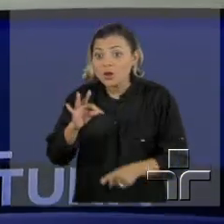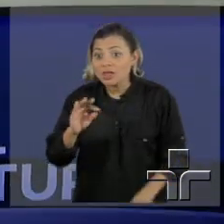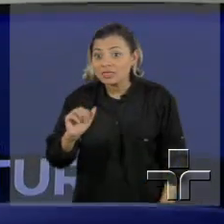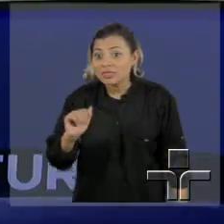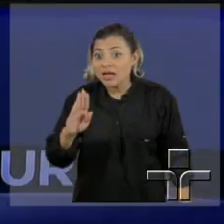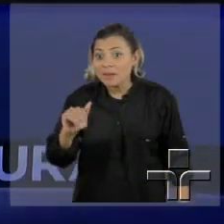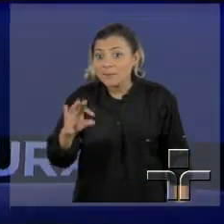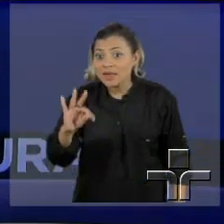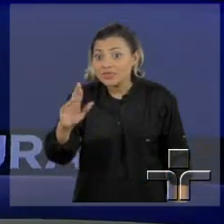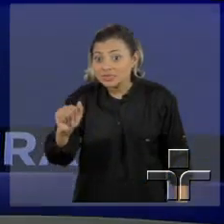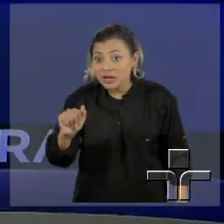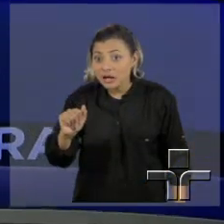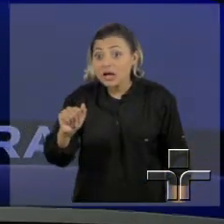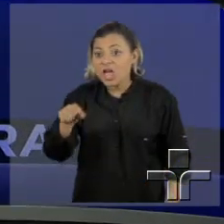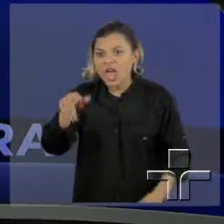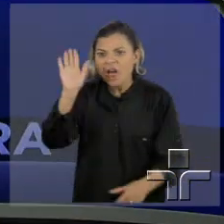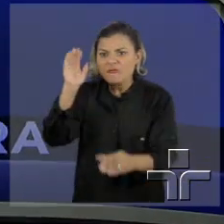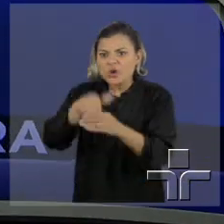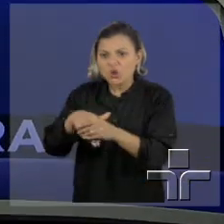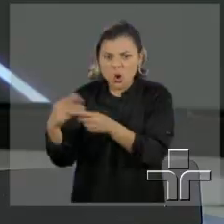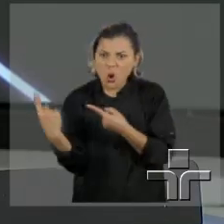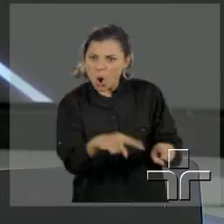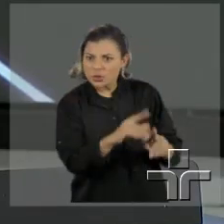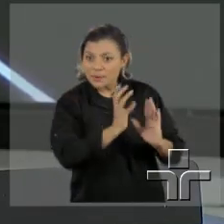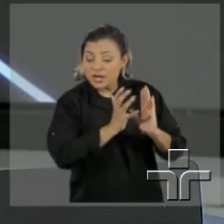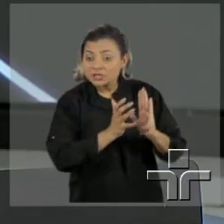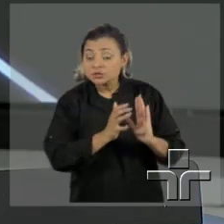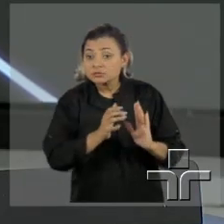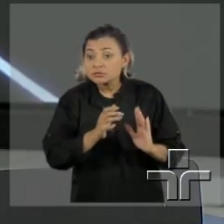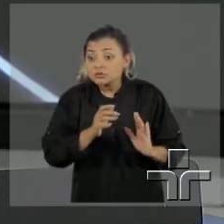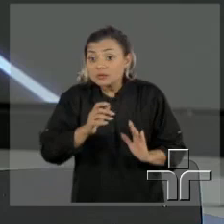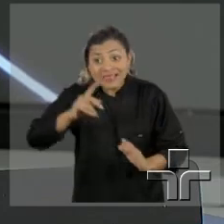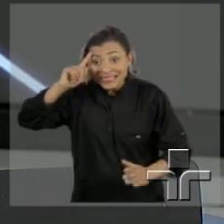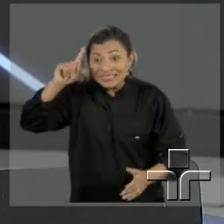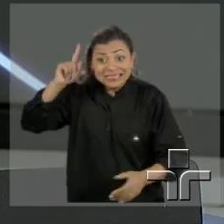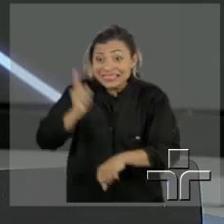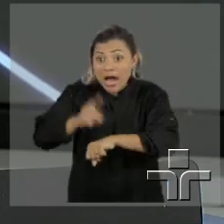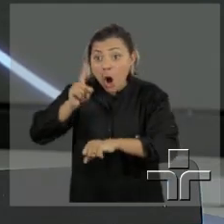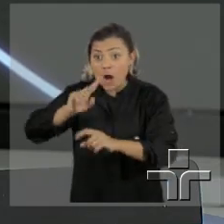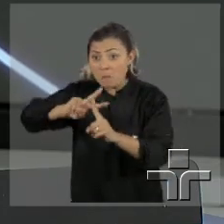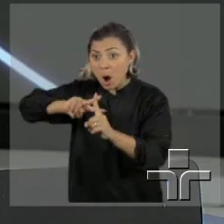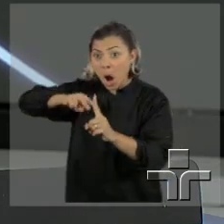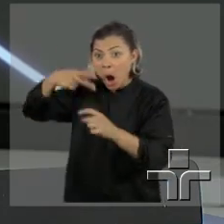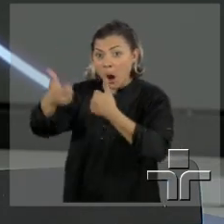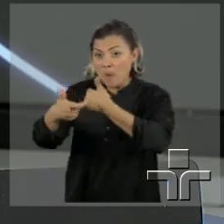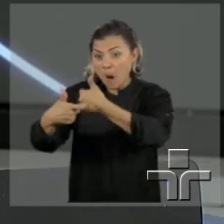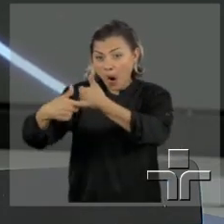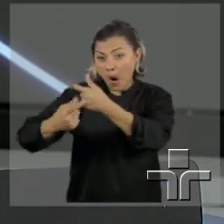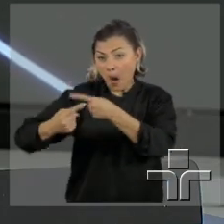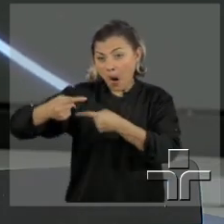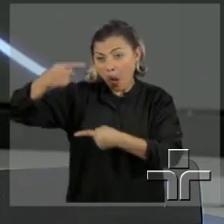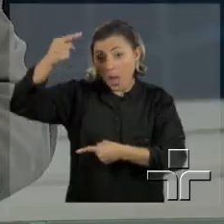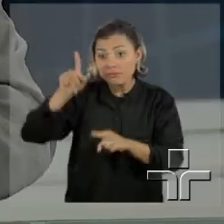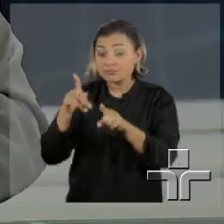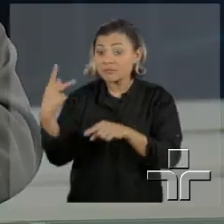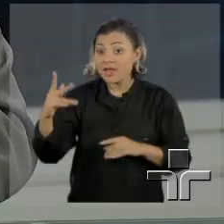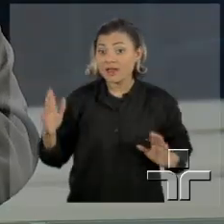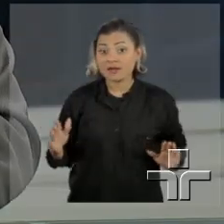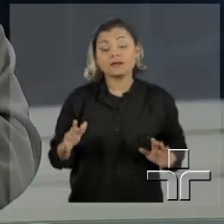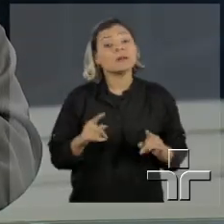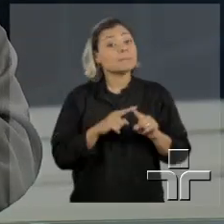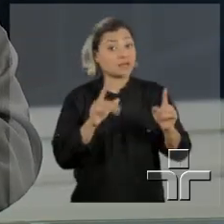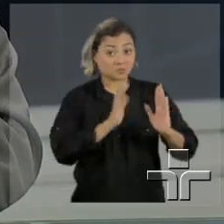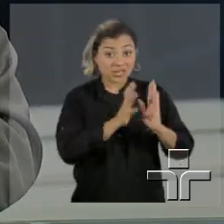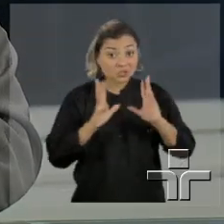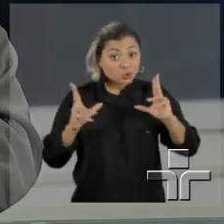que ela teve a votação. Mas nesse momento não é possível parlamentares independentes dentro de partidos com essa estrutura. Aí que tá, não é